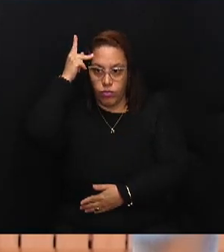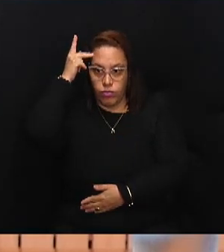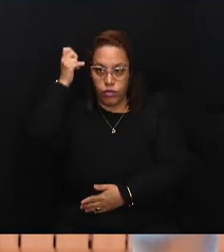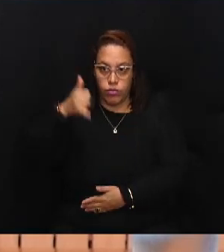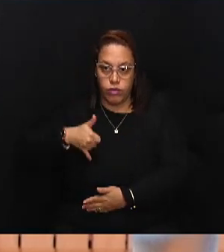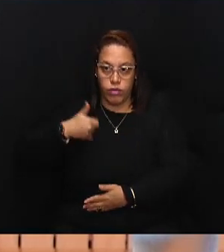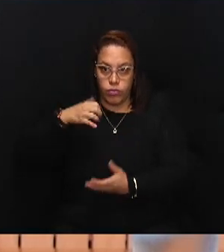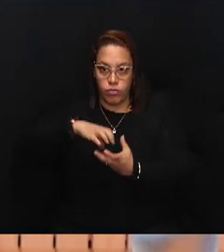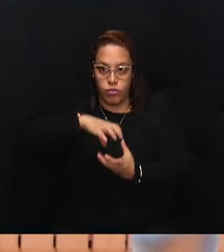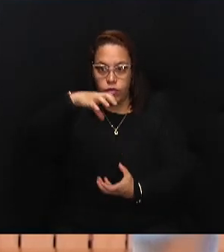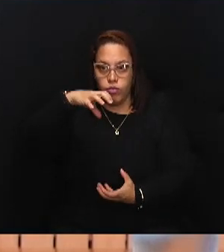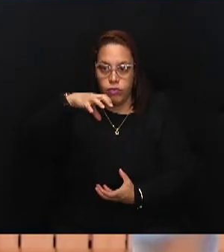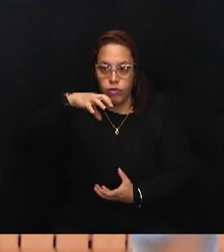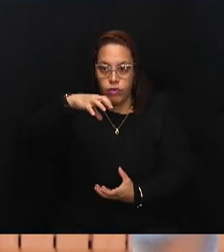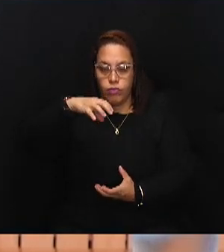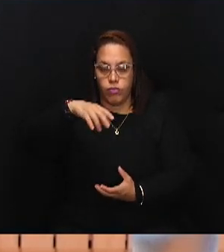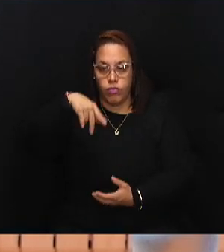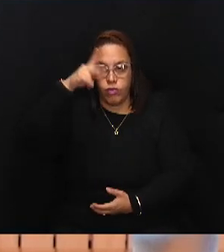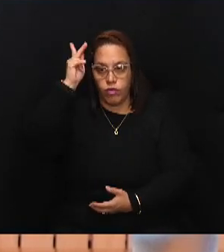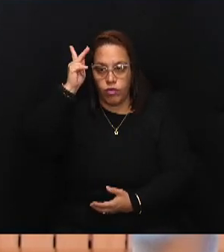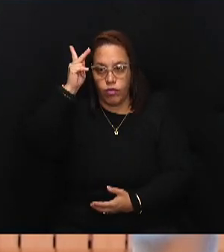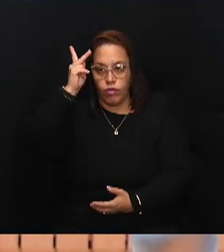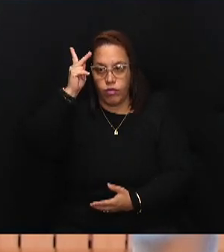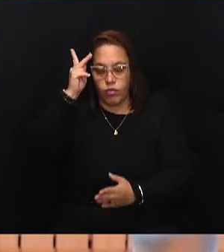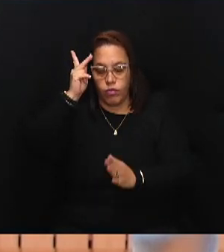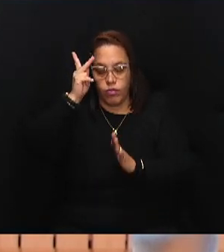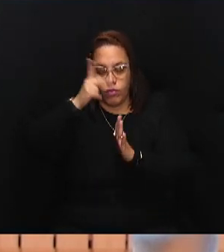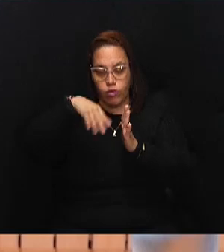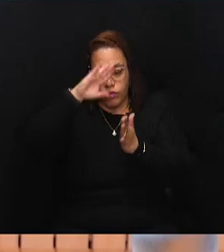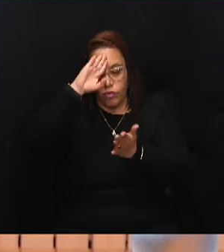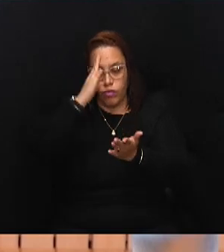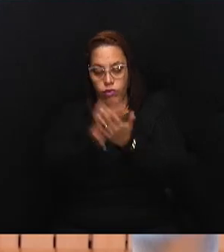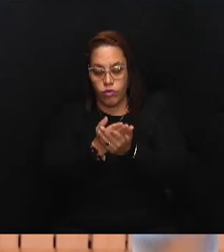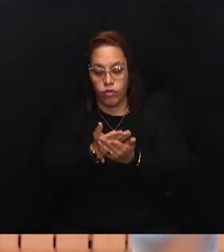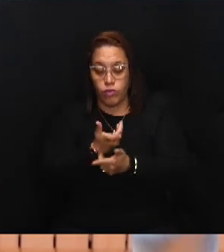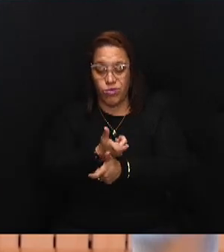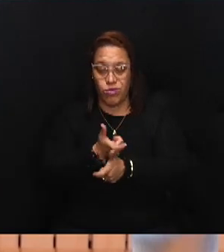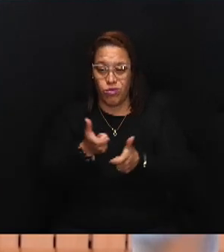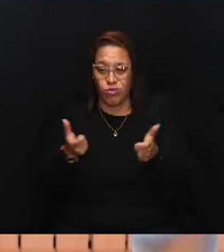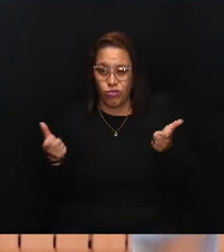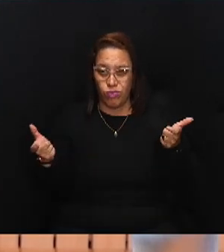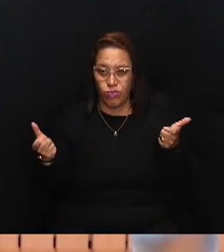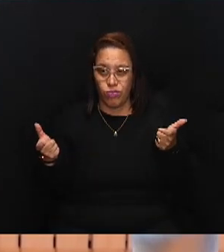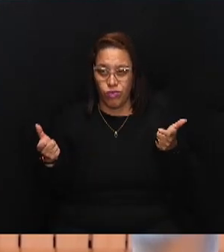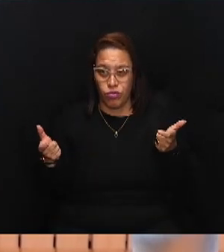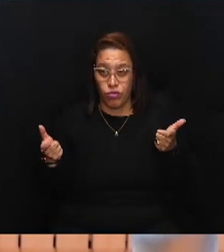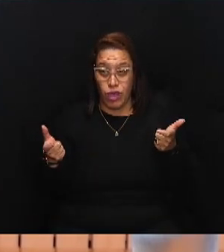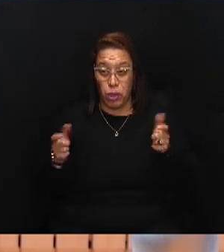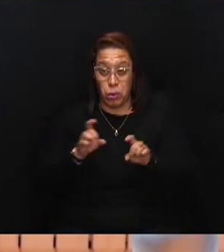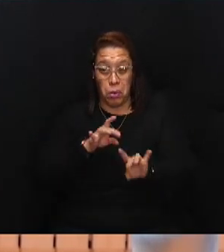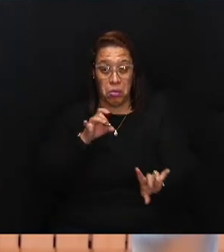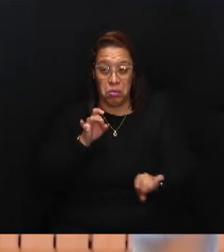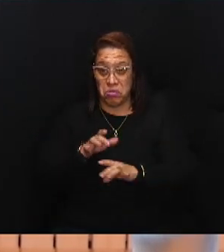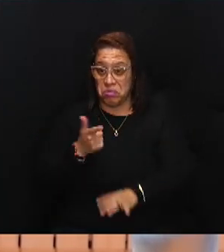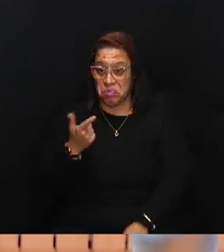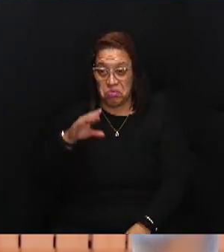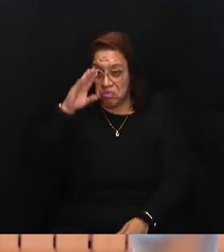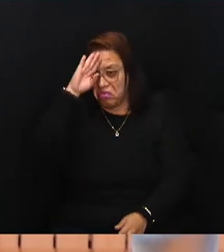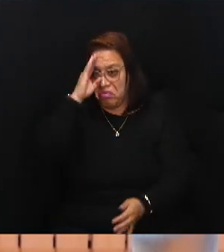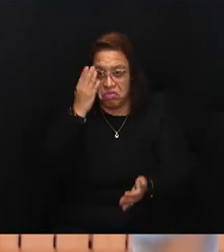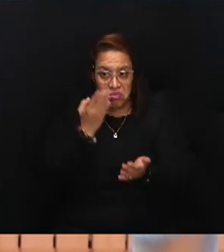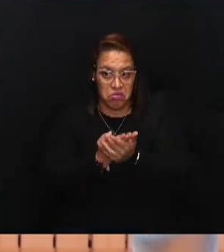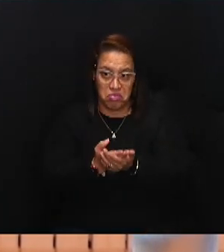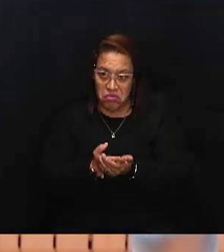têm, a própria confiança, né? Que a maioria hoje, como a maioria é tudo online, então não existe essa confiança assim,